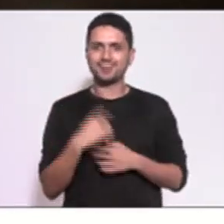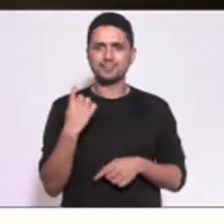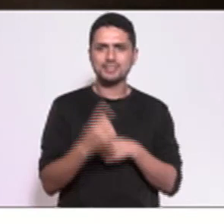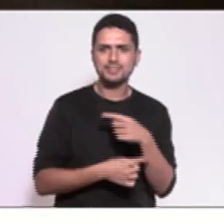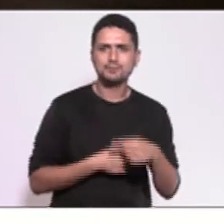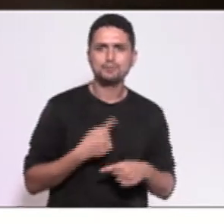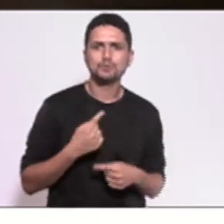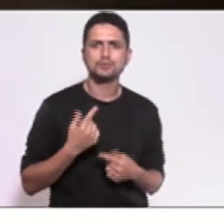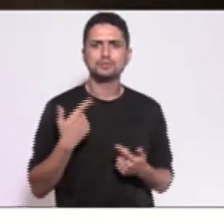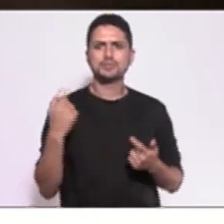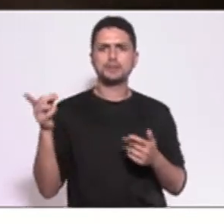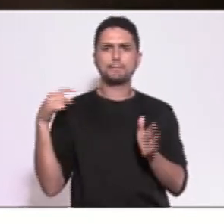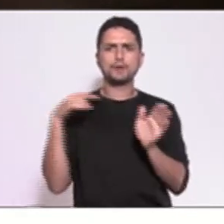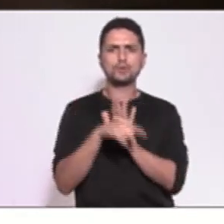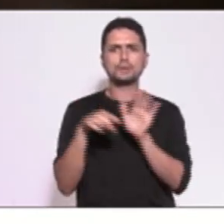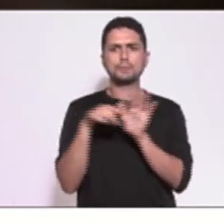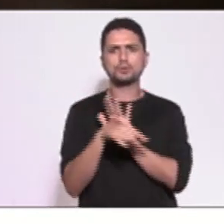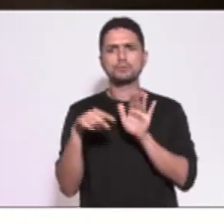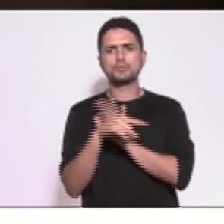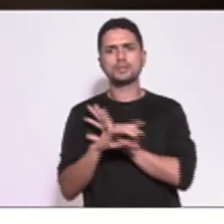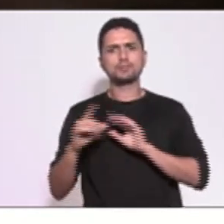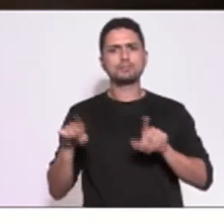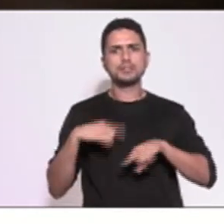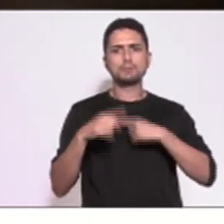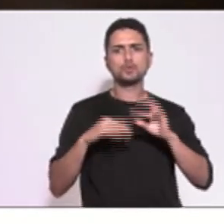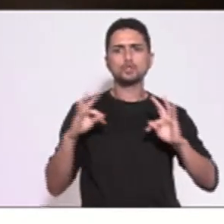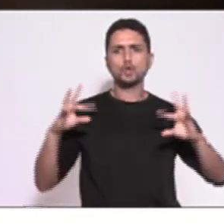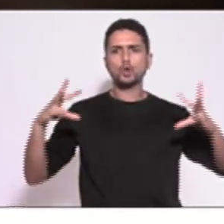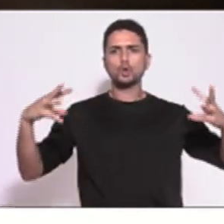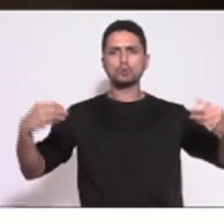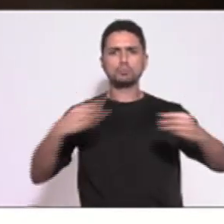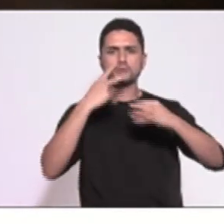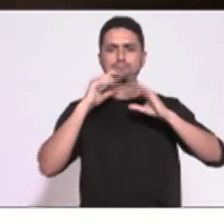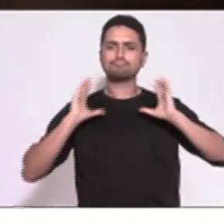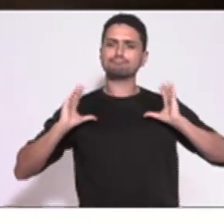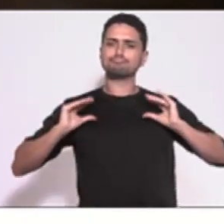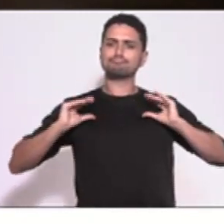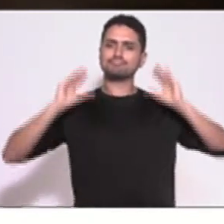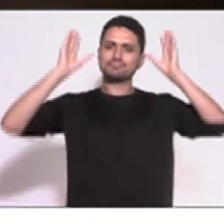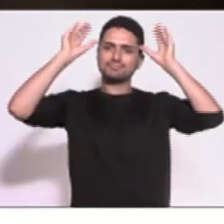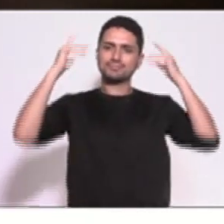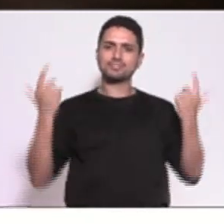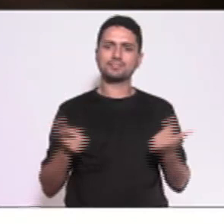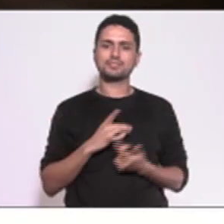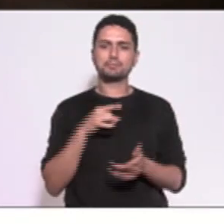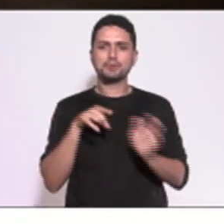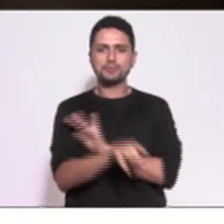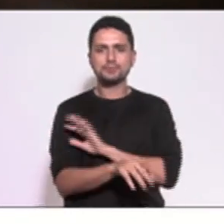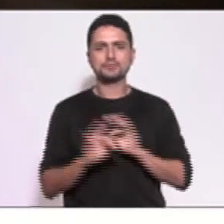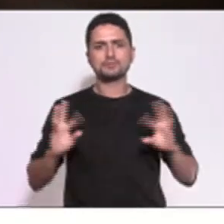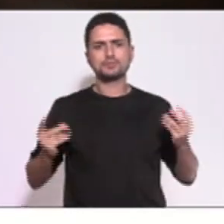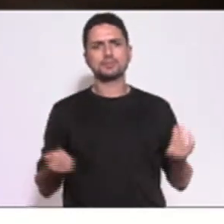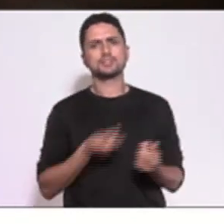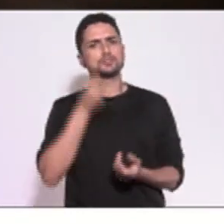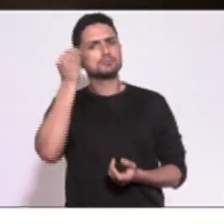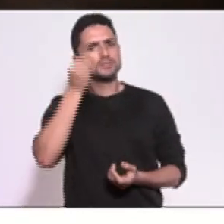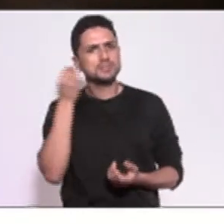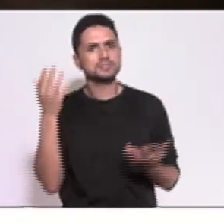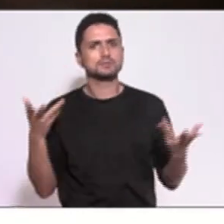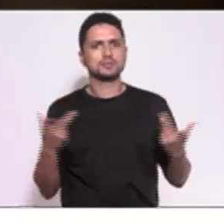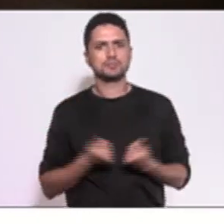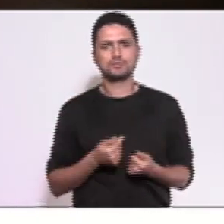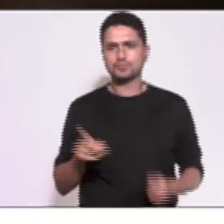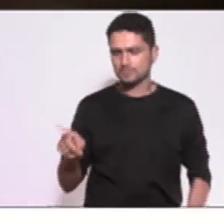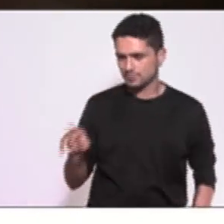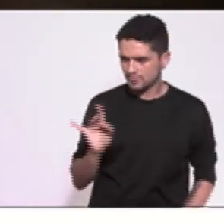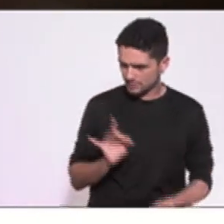todo mundo à vontade fazendo as perguntas que quisessem. E aí tivemos experiências muito ricas, né, Jurema? Por exemplo,